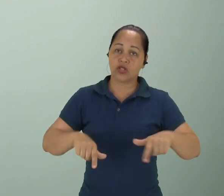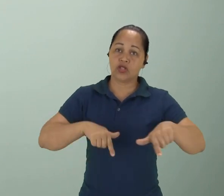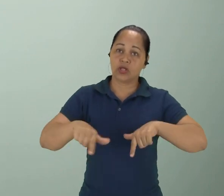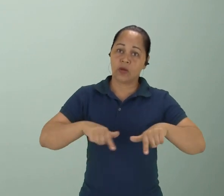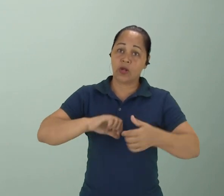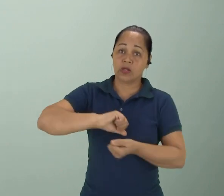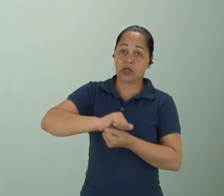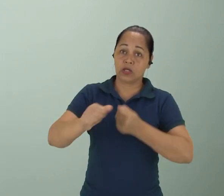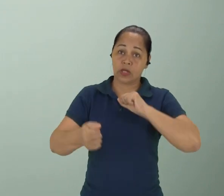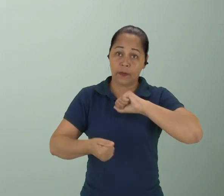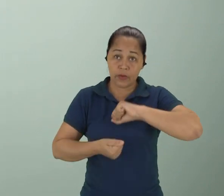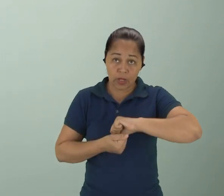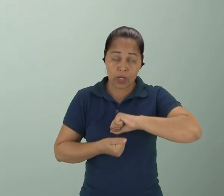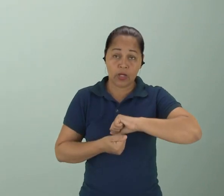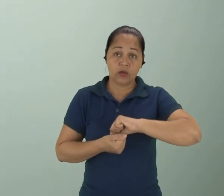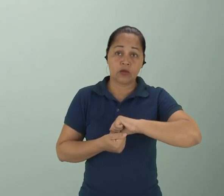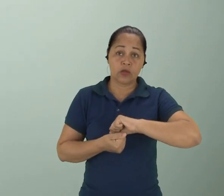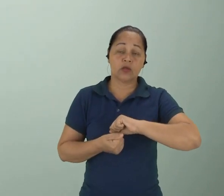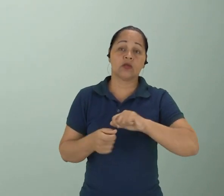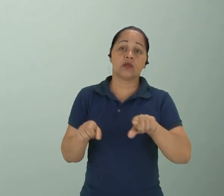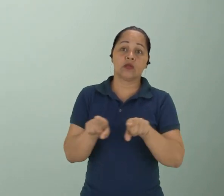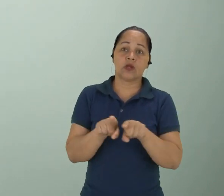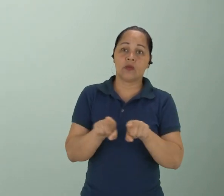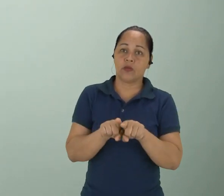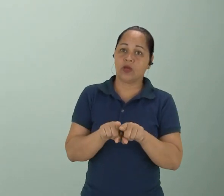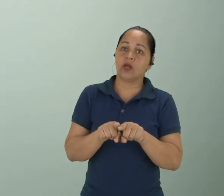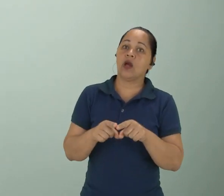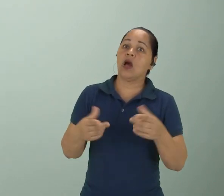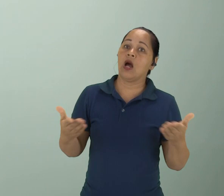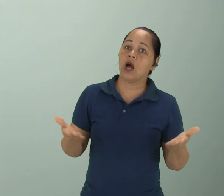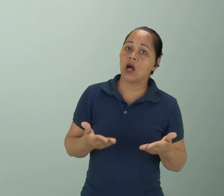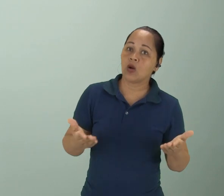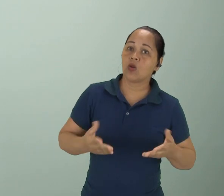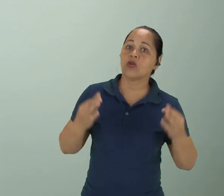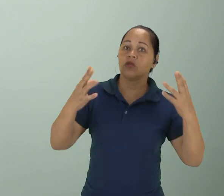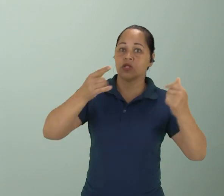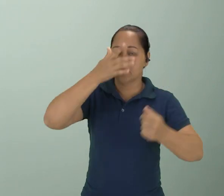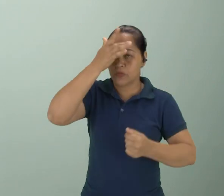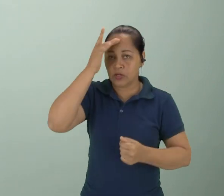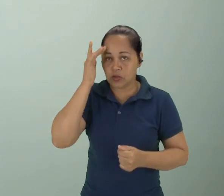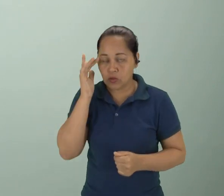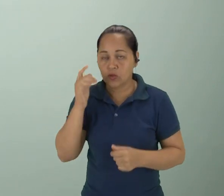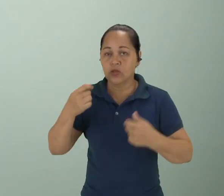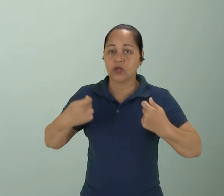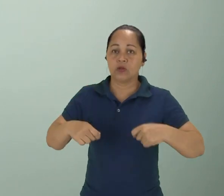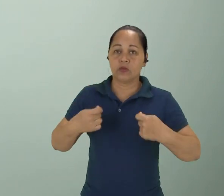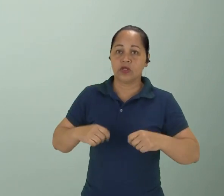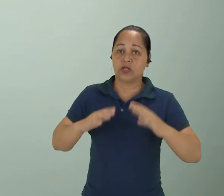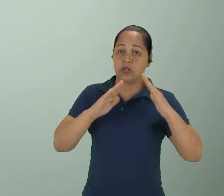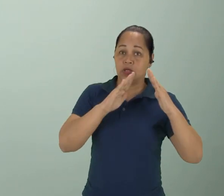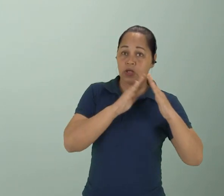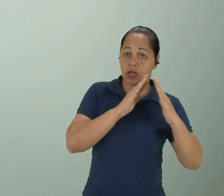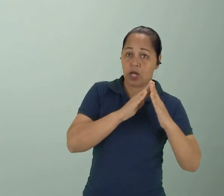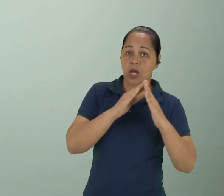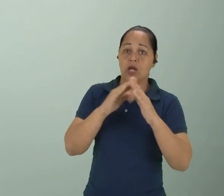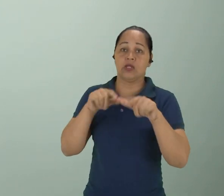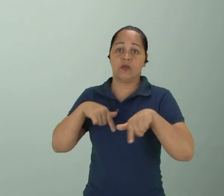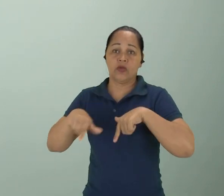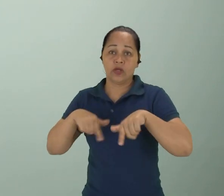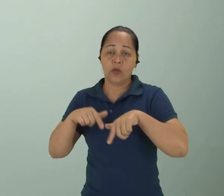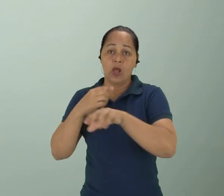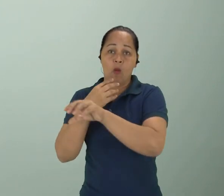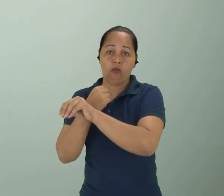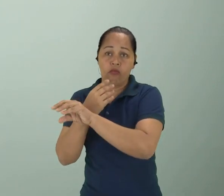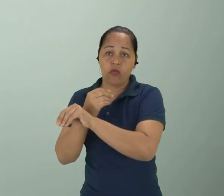pandemias agenda tem acelerado já tinha quase spartacus agora todo mundo buscando home office nem tão qualidade de